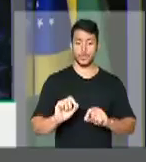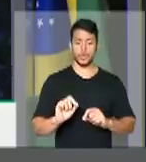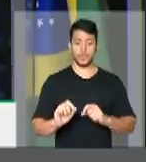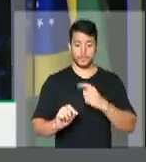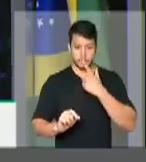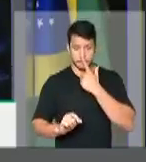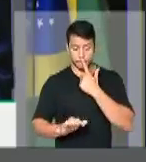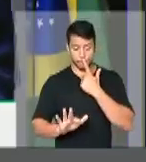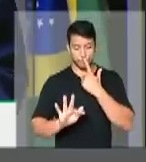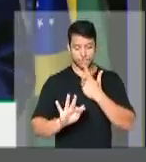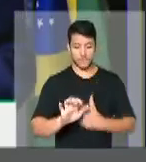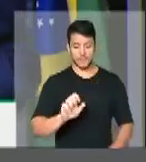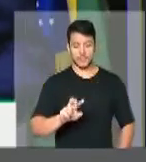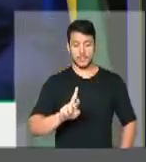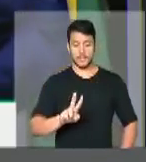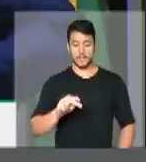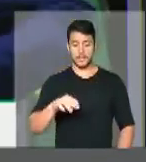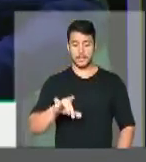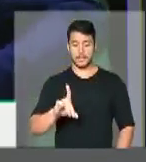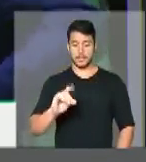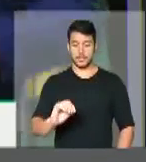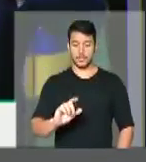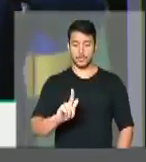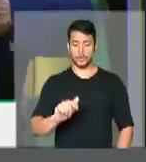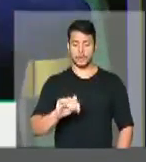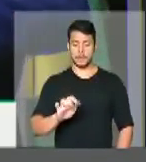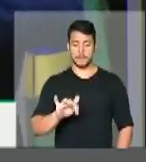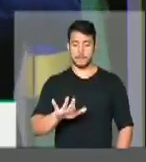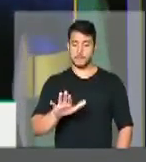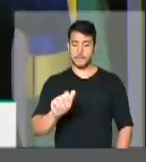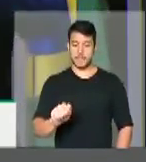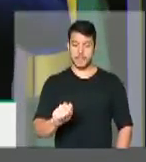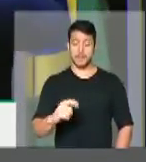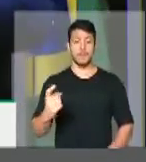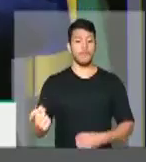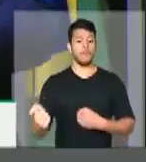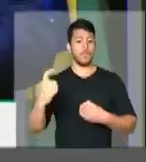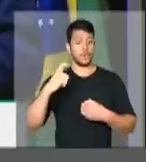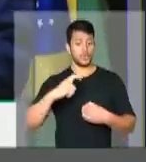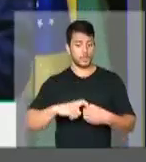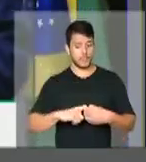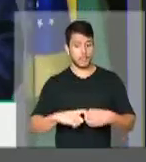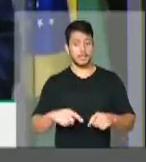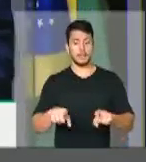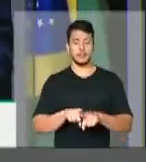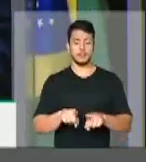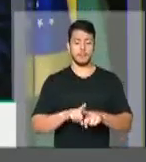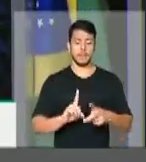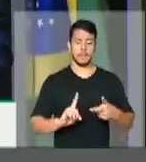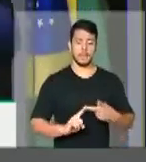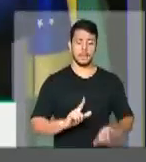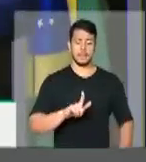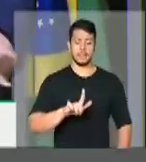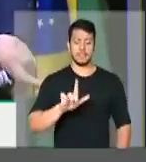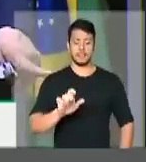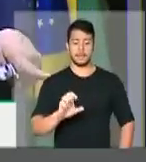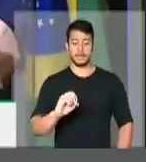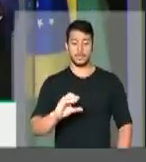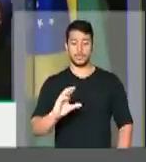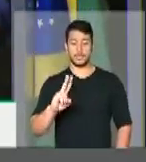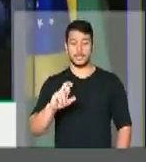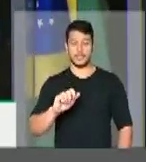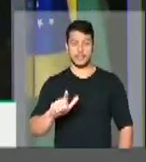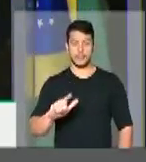conhecido Fernando Gabeira. Depois, a festa, a recepção do próprio senhor Leonel Brizola, do senhor Miguel Reis, e vieram a